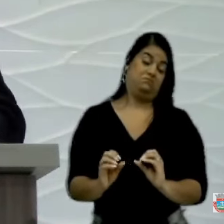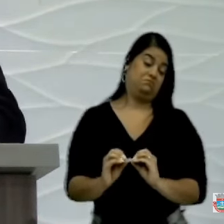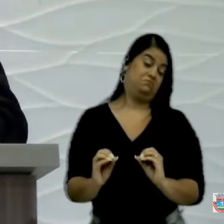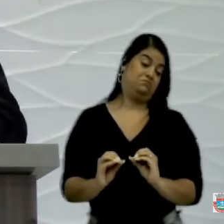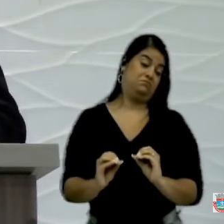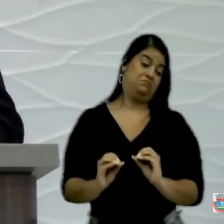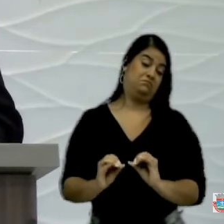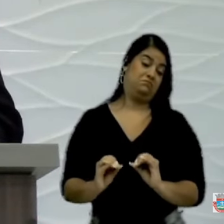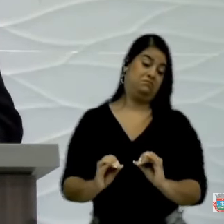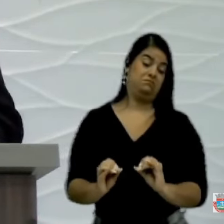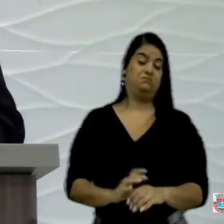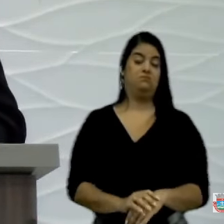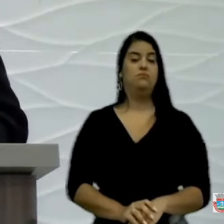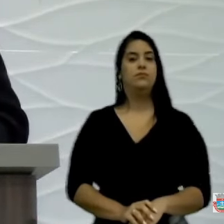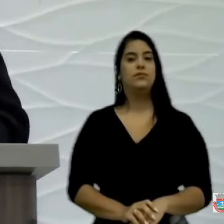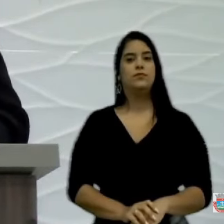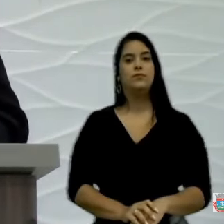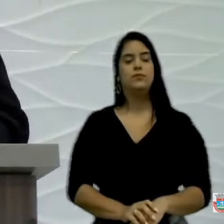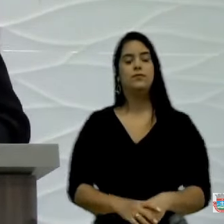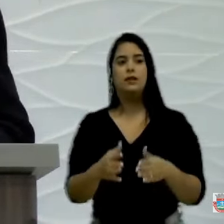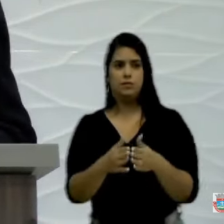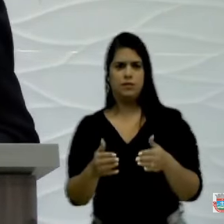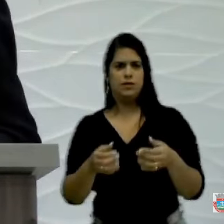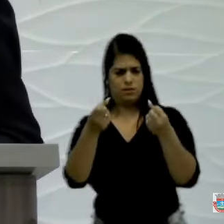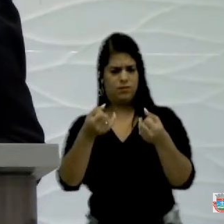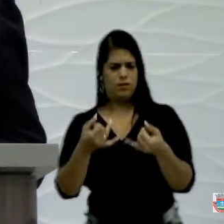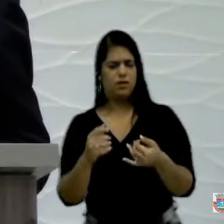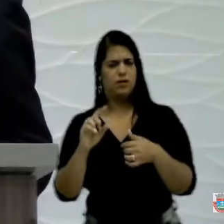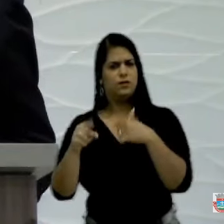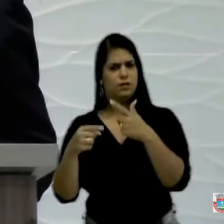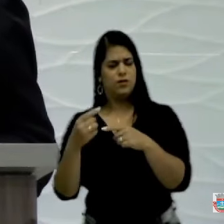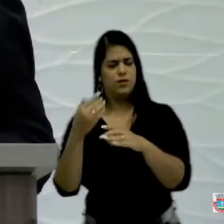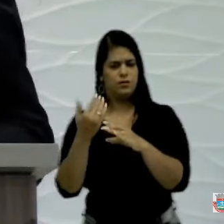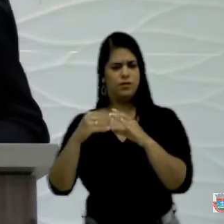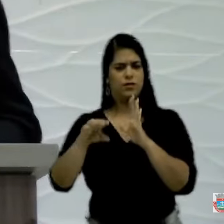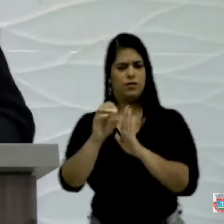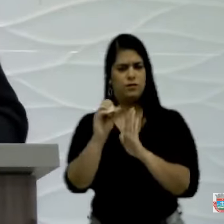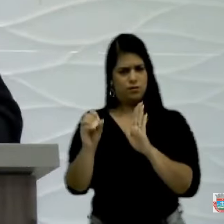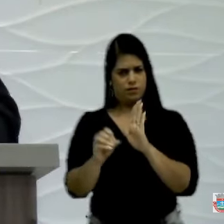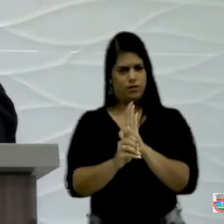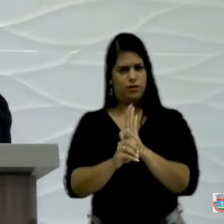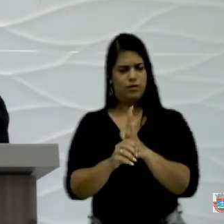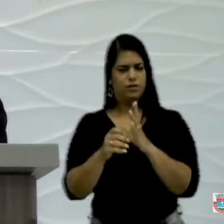Não é isso? Eu vou aqui pedir explicação depois, mandar um ofício pedindo saber